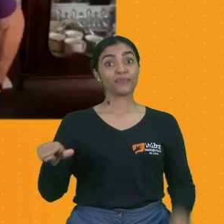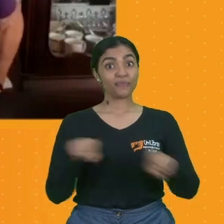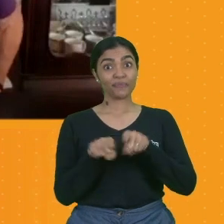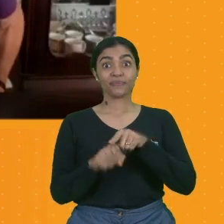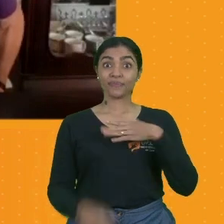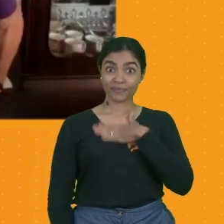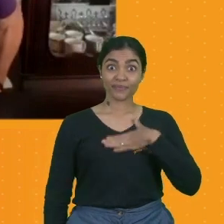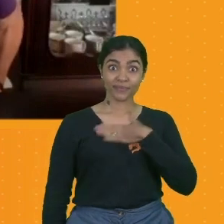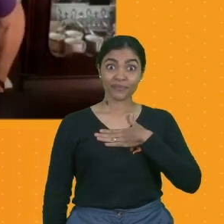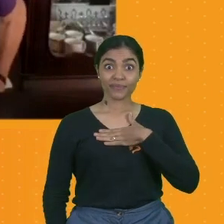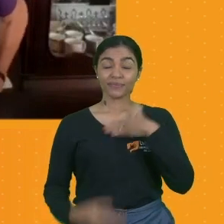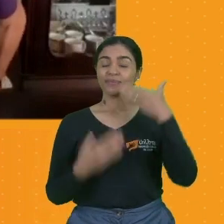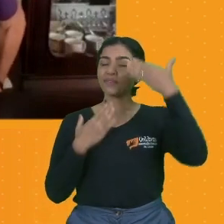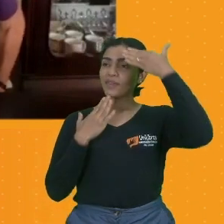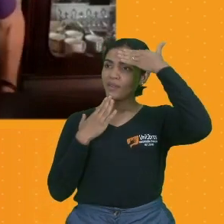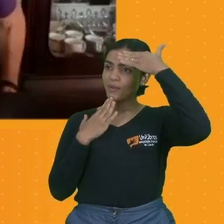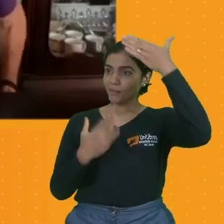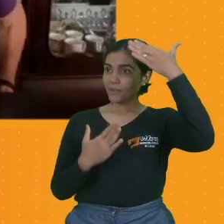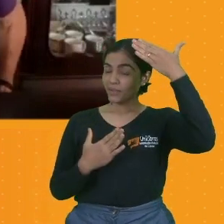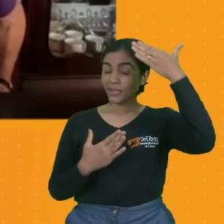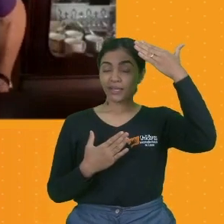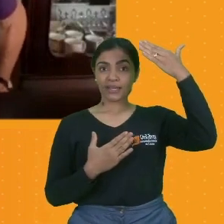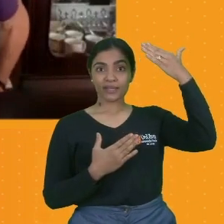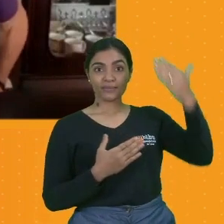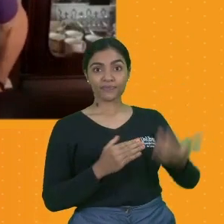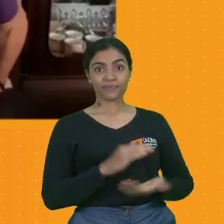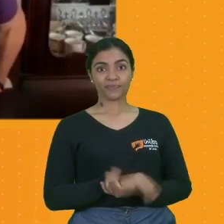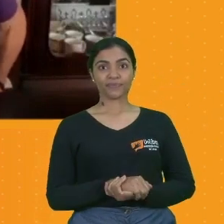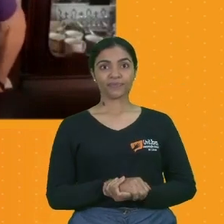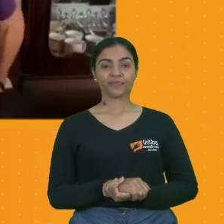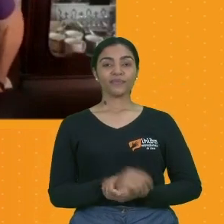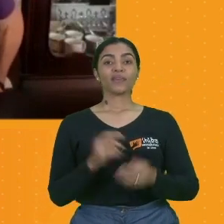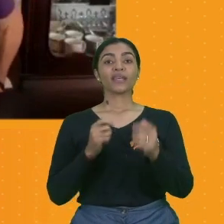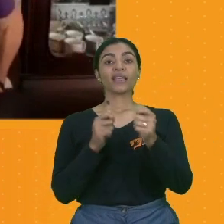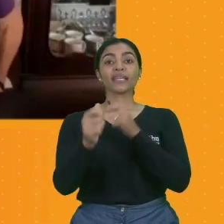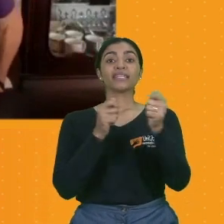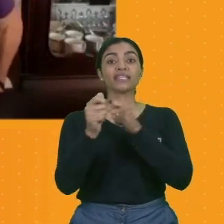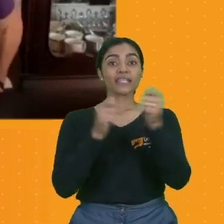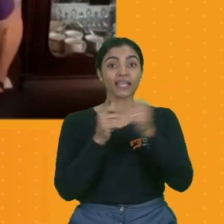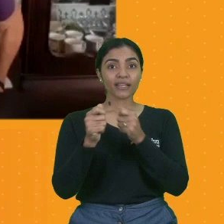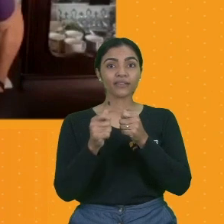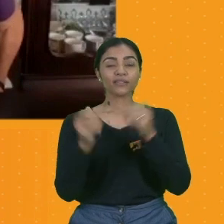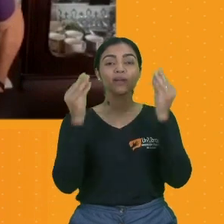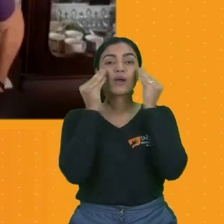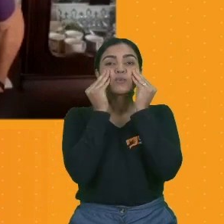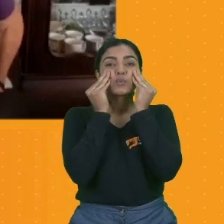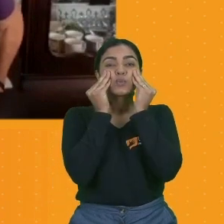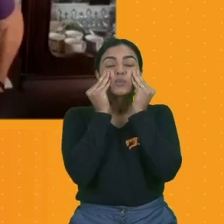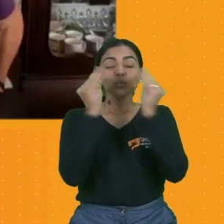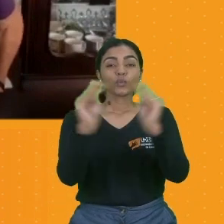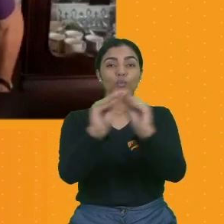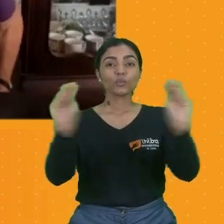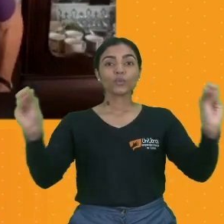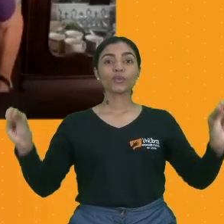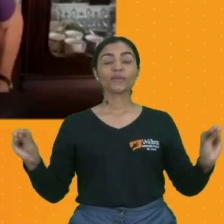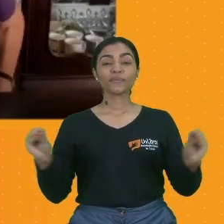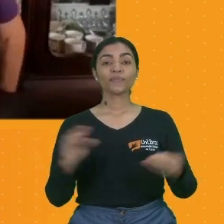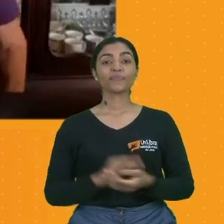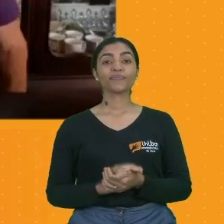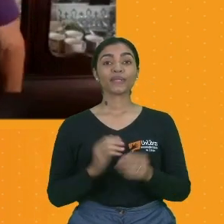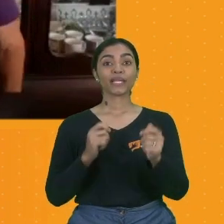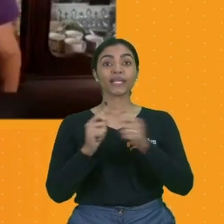muito obrigada Ana essa entrevista um beijo para você assim entrevista